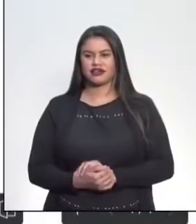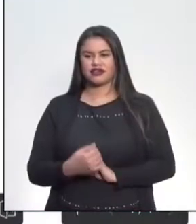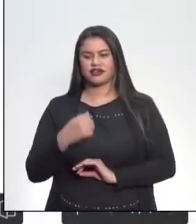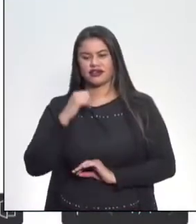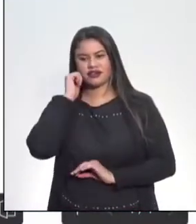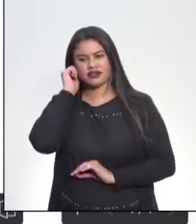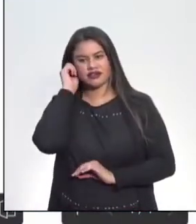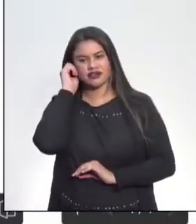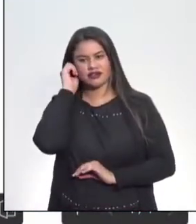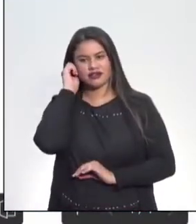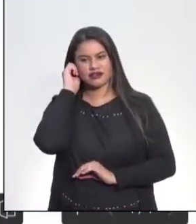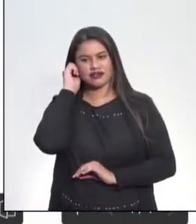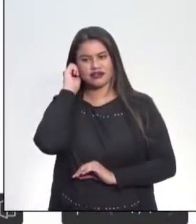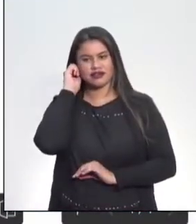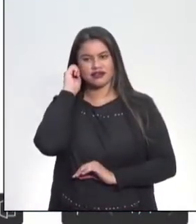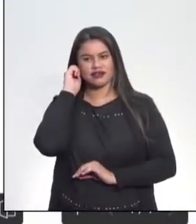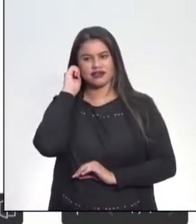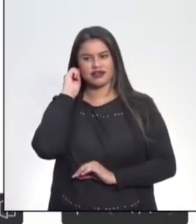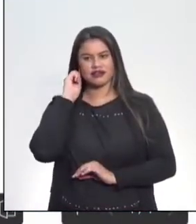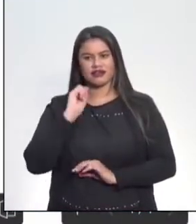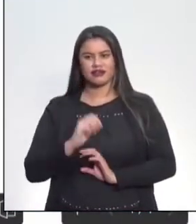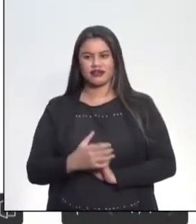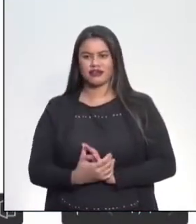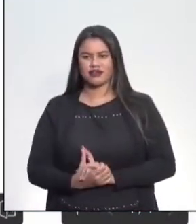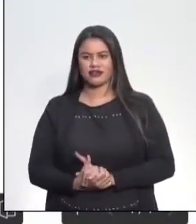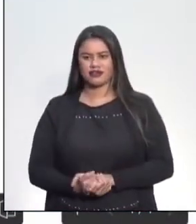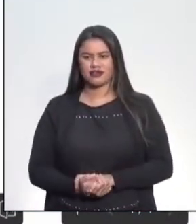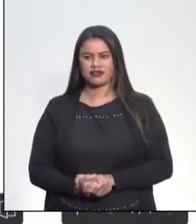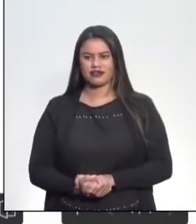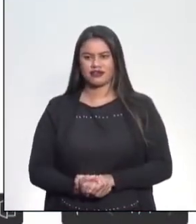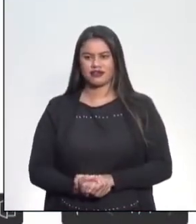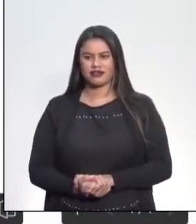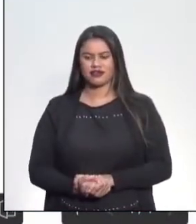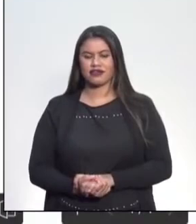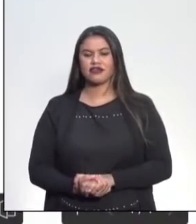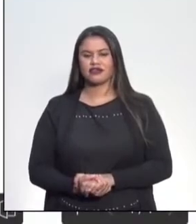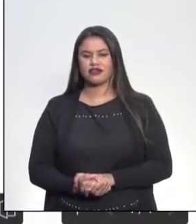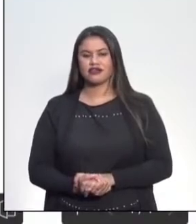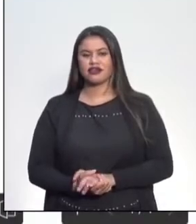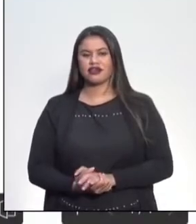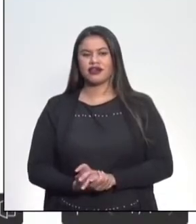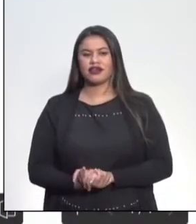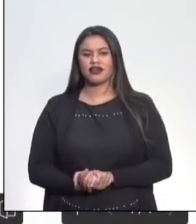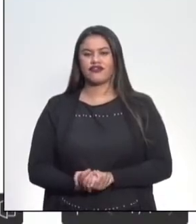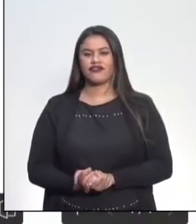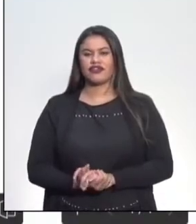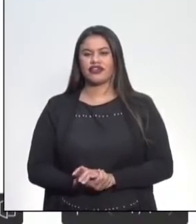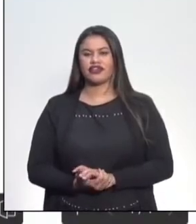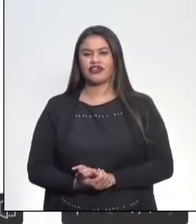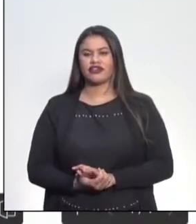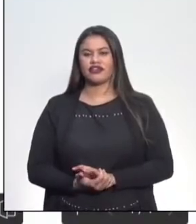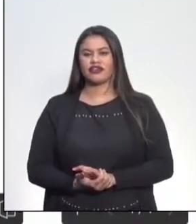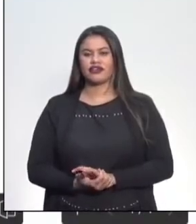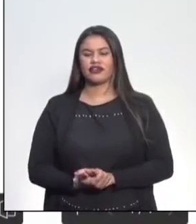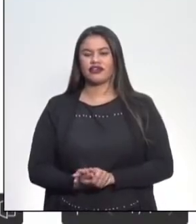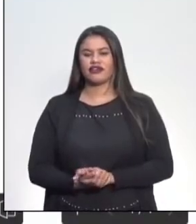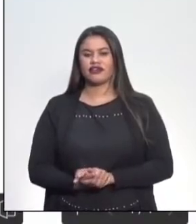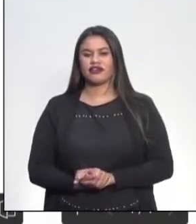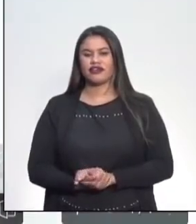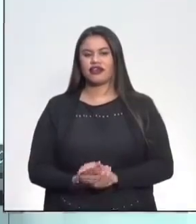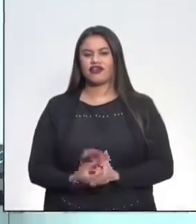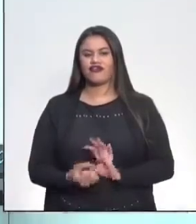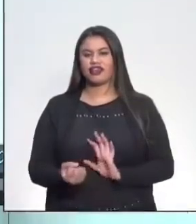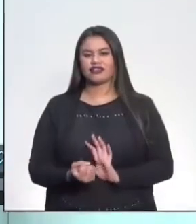Deixa eu só terminar de colocar aqui, tá? Ok. Olha só, gente, parabéns pela interação de vocês, né? Tá muito legal, bem